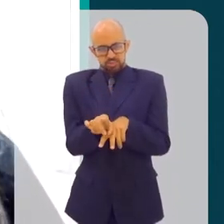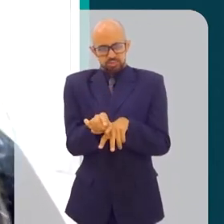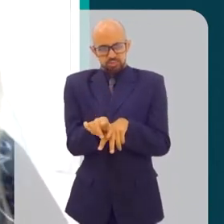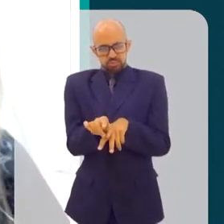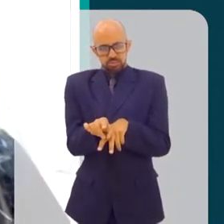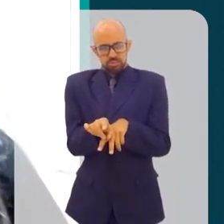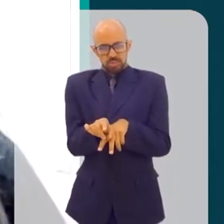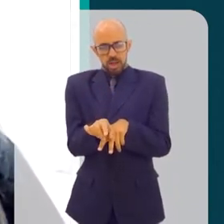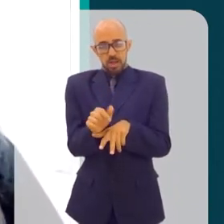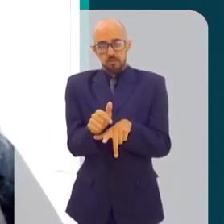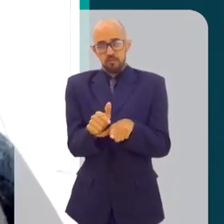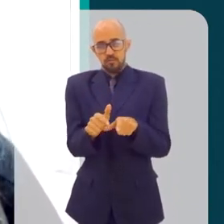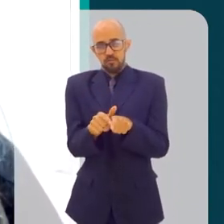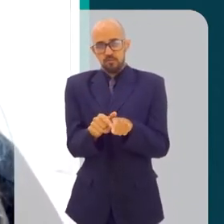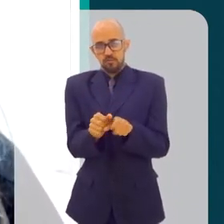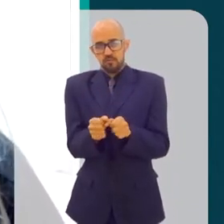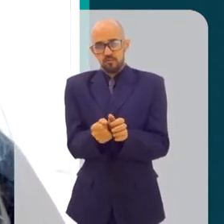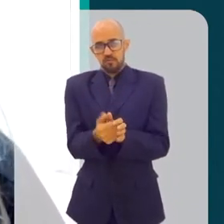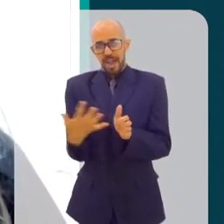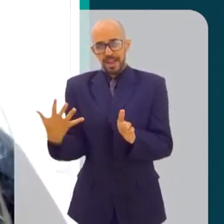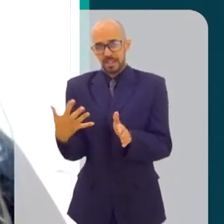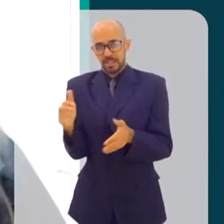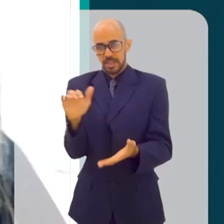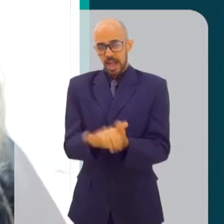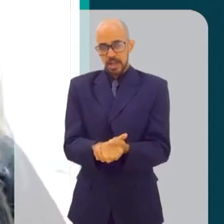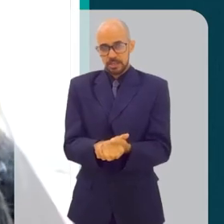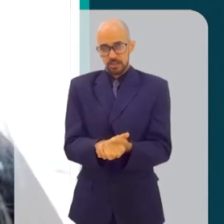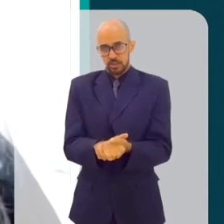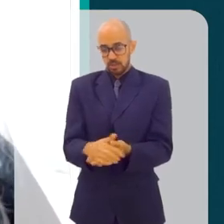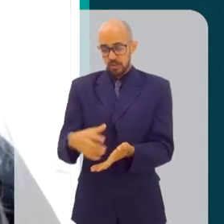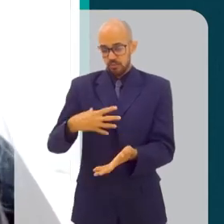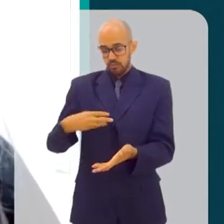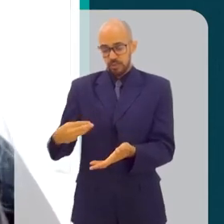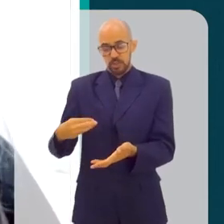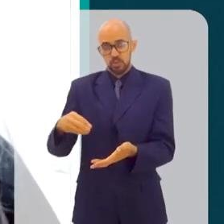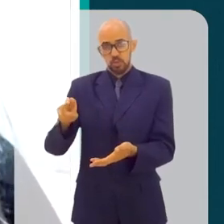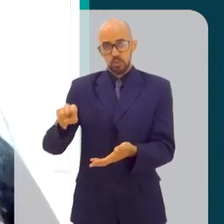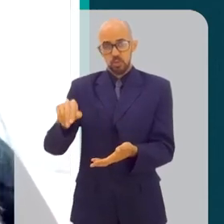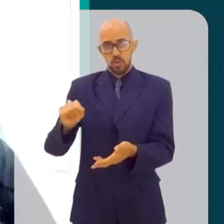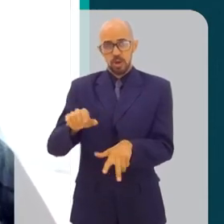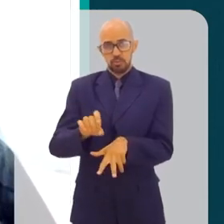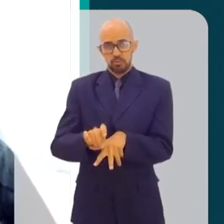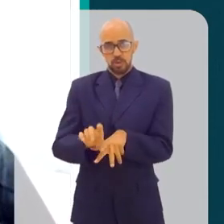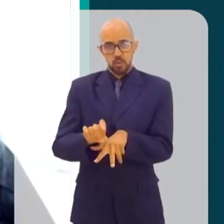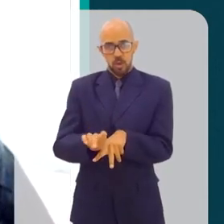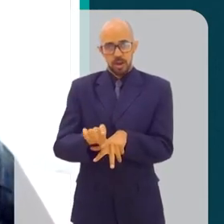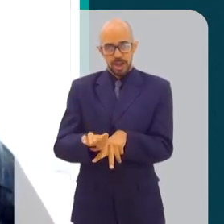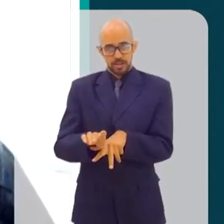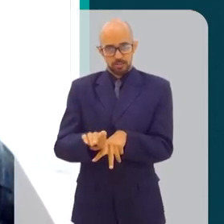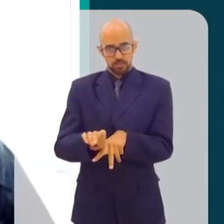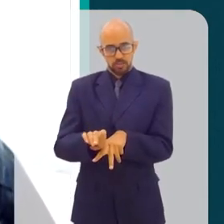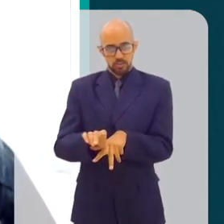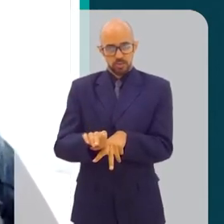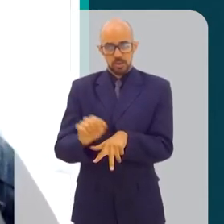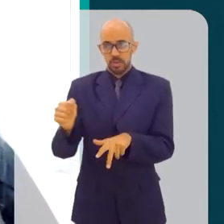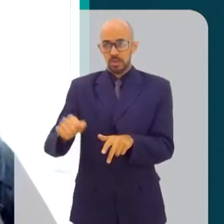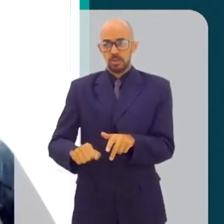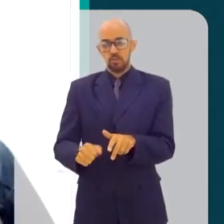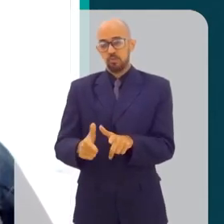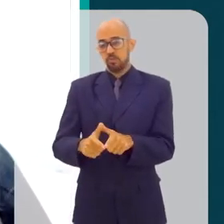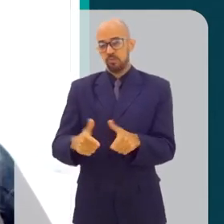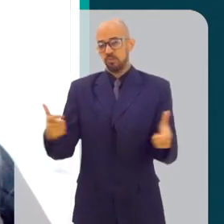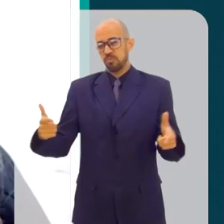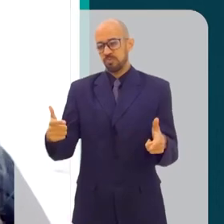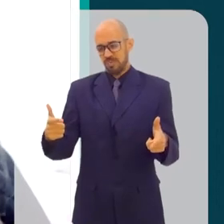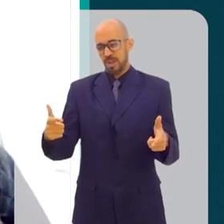muitas mulheres casam, têm filhos sem nunca terem um orgasmo na vida.